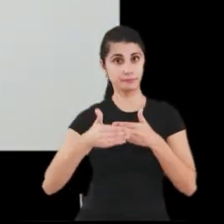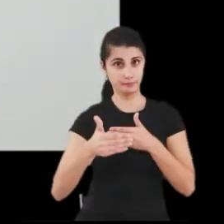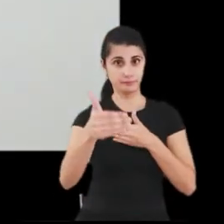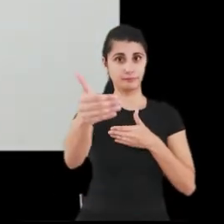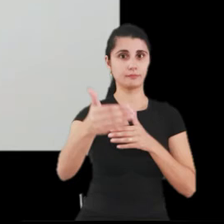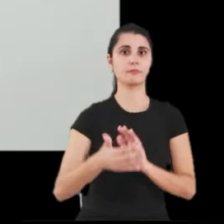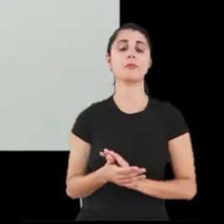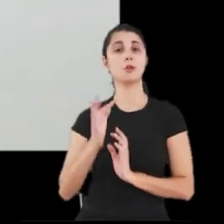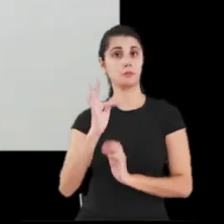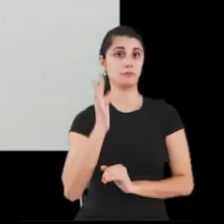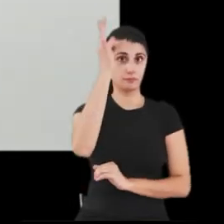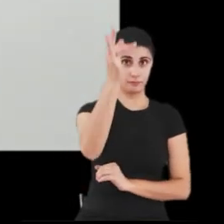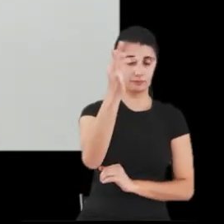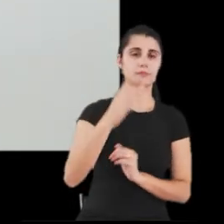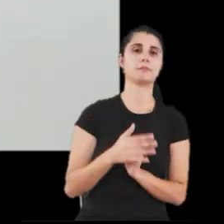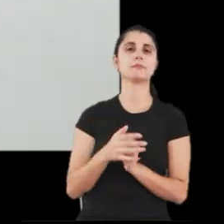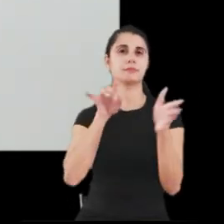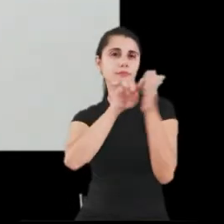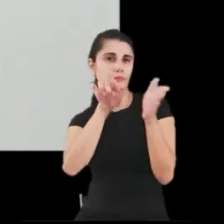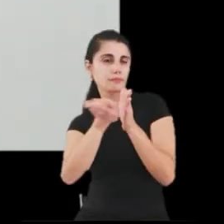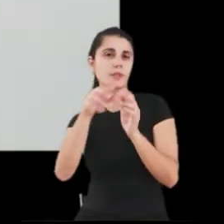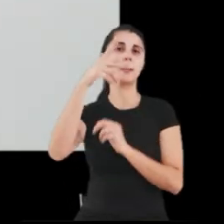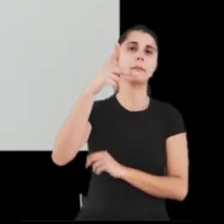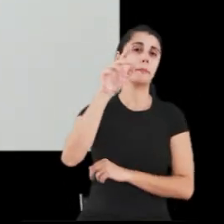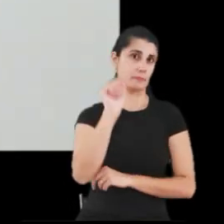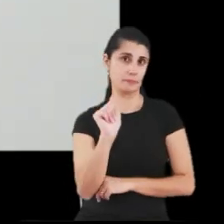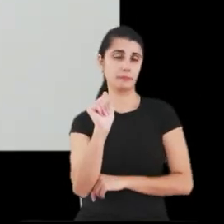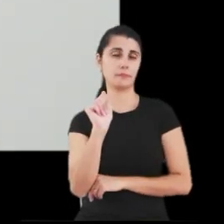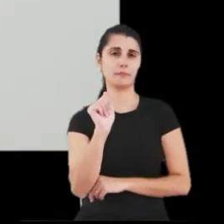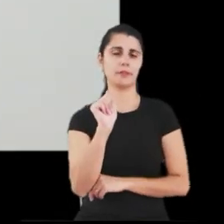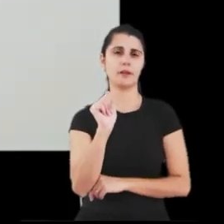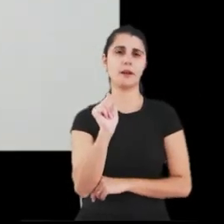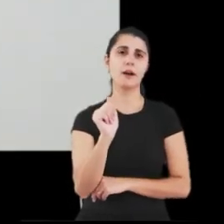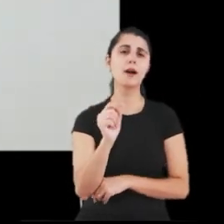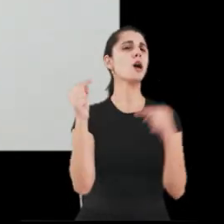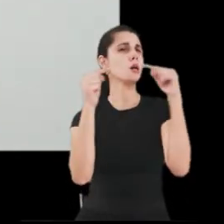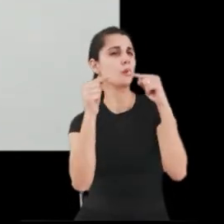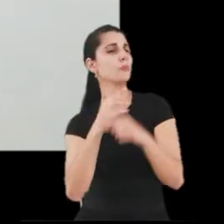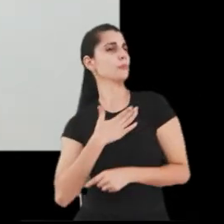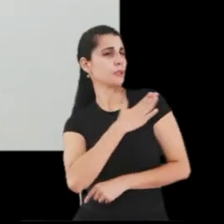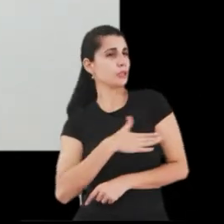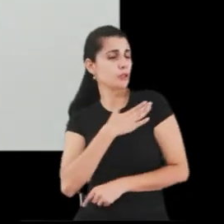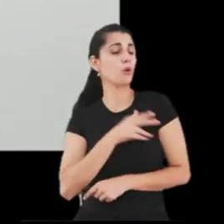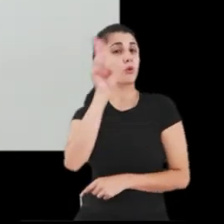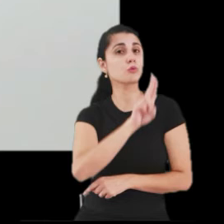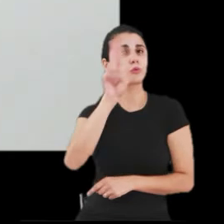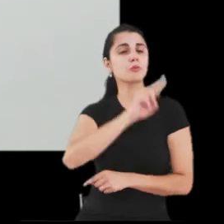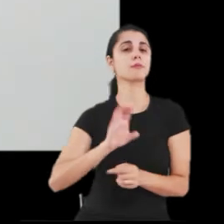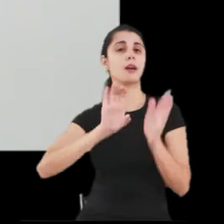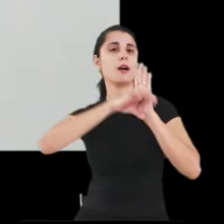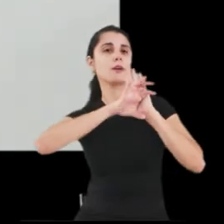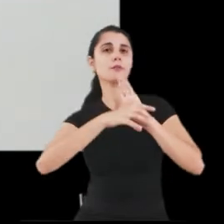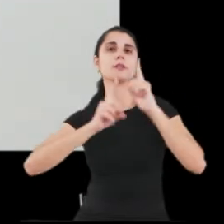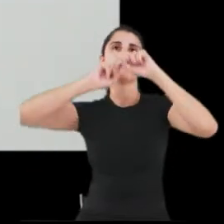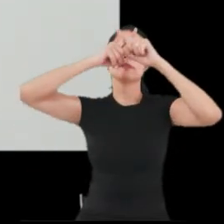diante. Veremos no futuro que as questões de PA, por exemplo, adoram utilizar esse conceito de múltiplo para